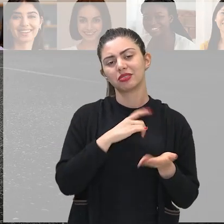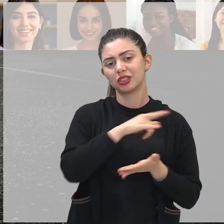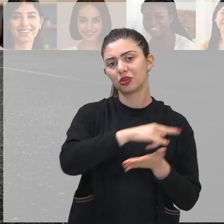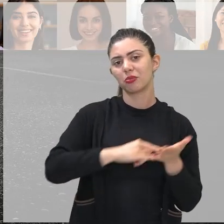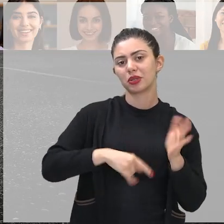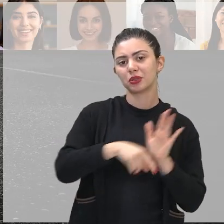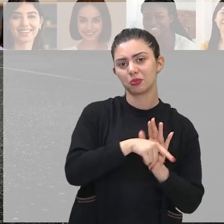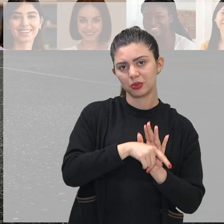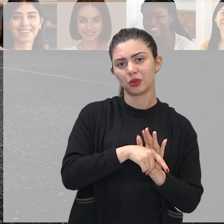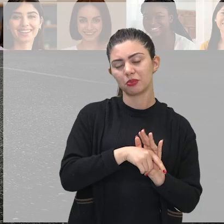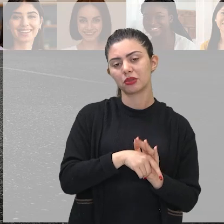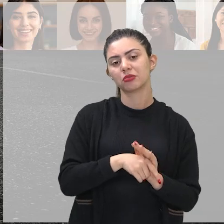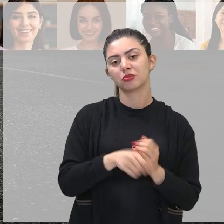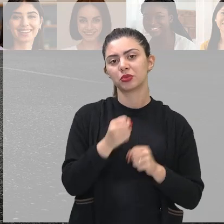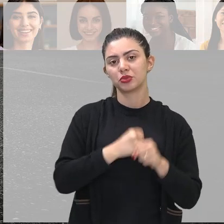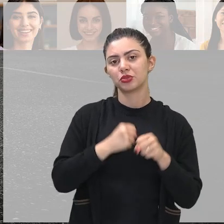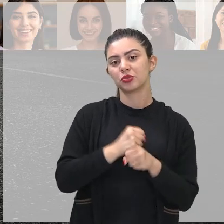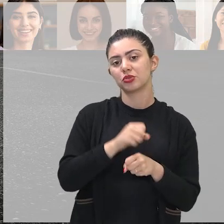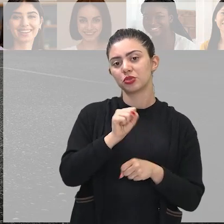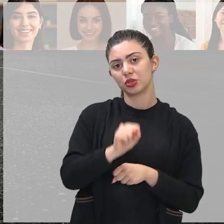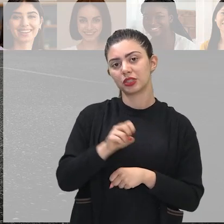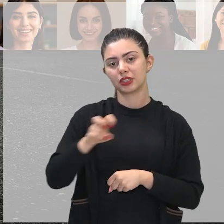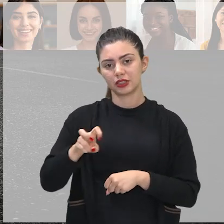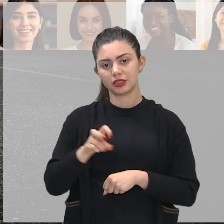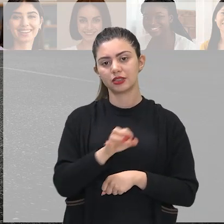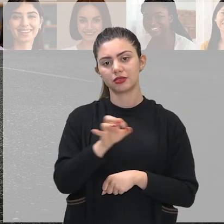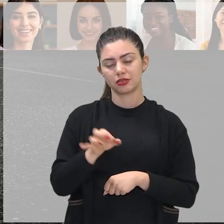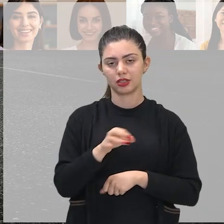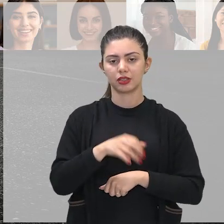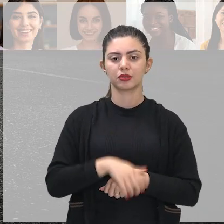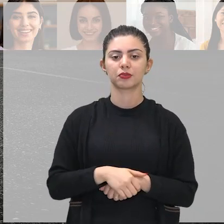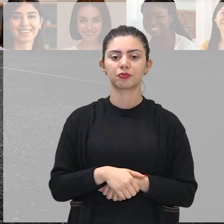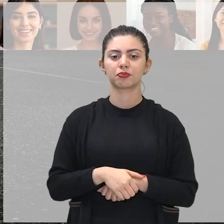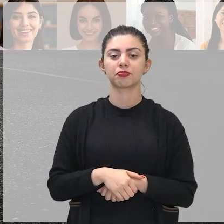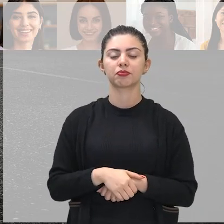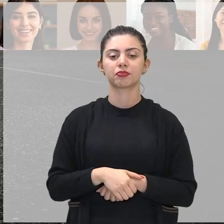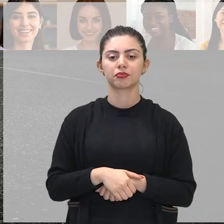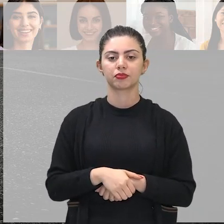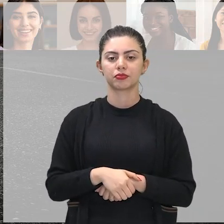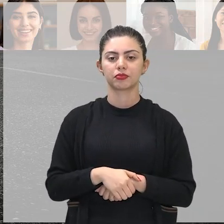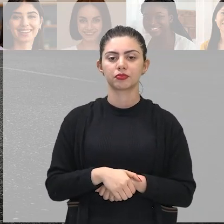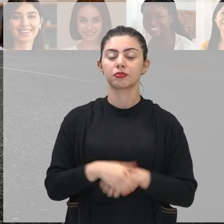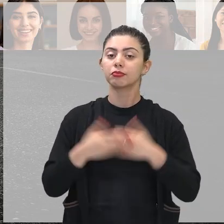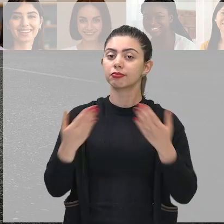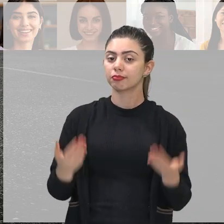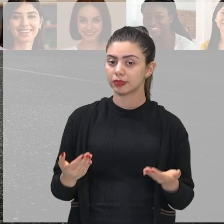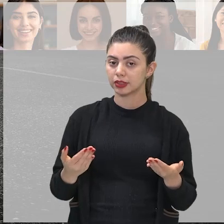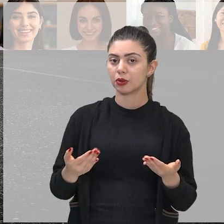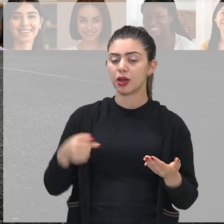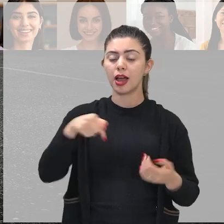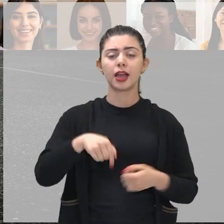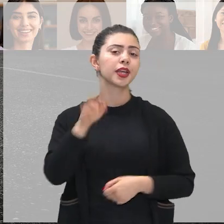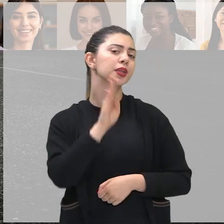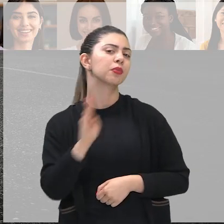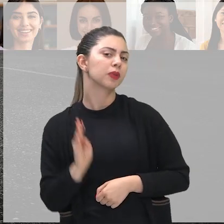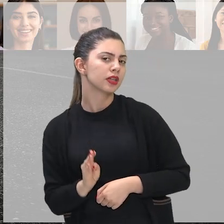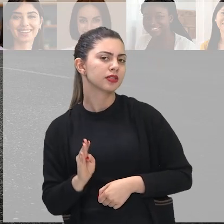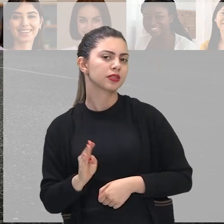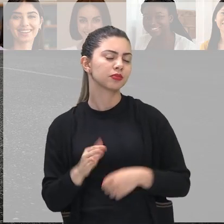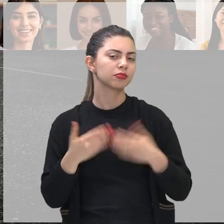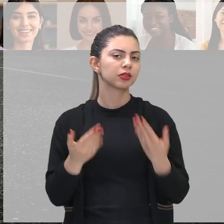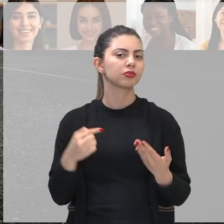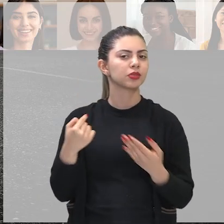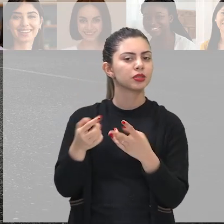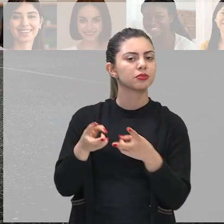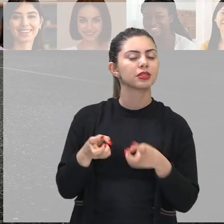de 85, que é a extensão da Declaração Universal dos Direitos Humanos. Pensando em Brasil, nós vamos ver que